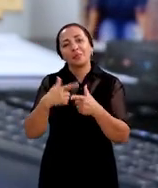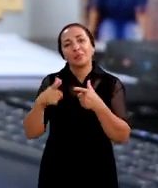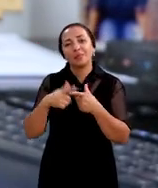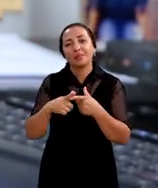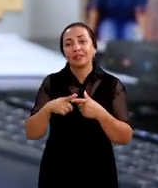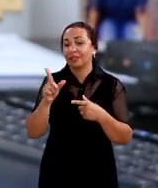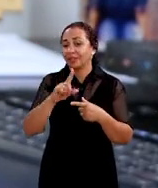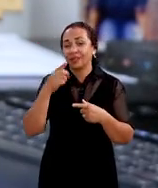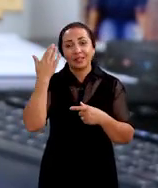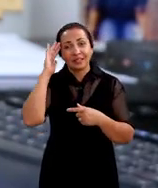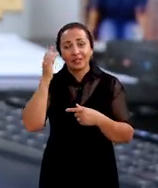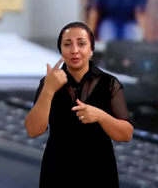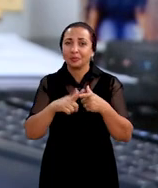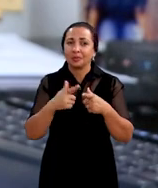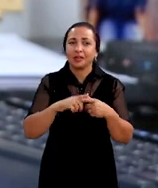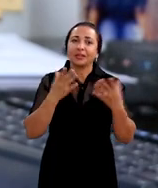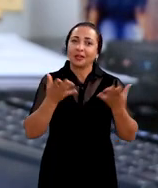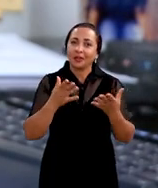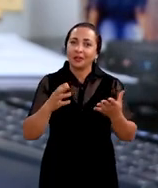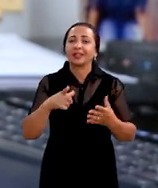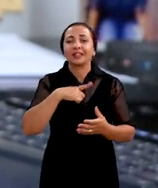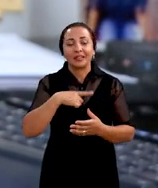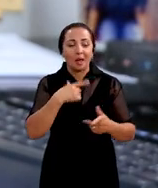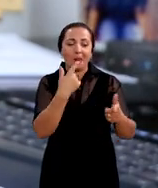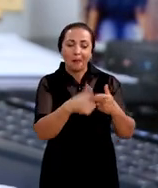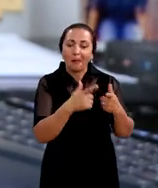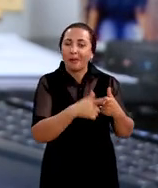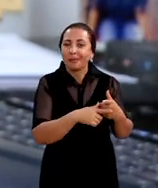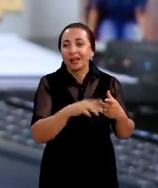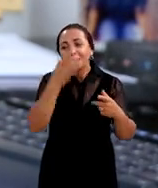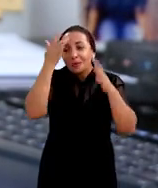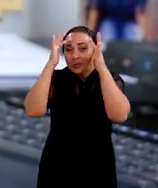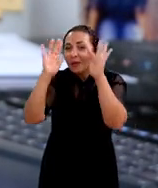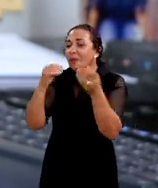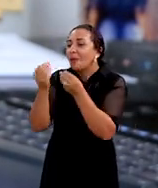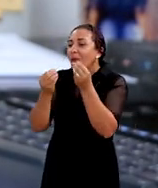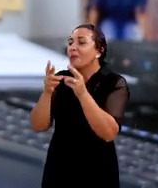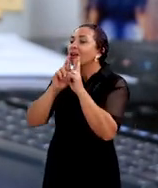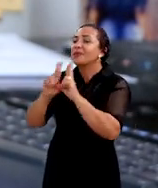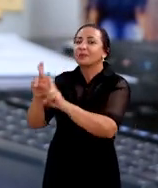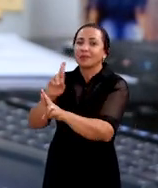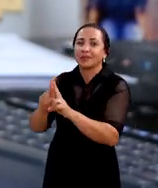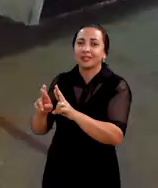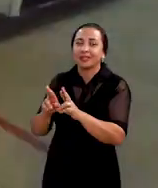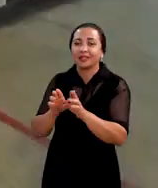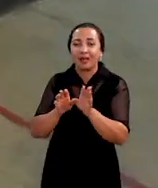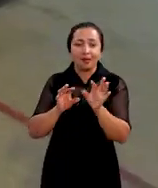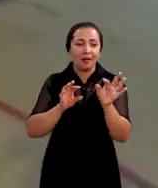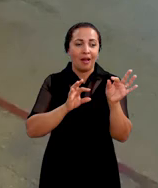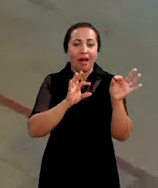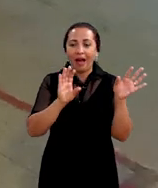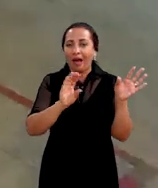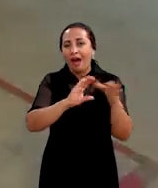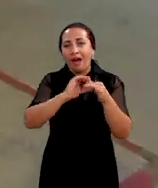problema, ele não entende o problema. E a gente tem o problema e não sabe como chegar à solução. Então essa interlocução é muito importante,